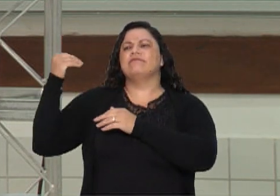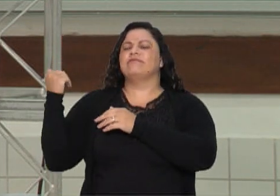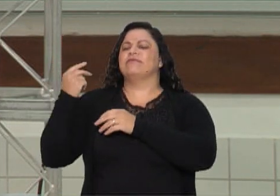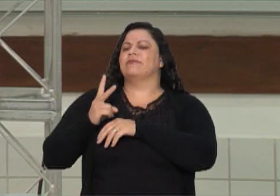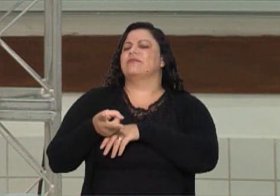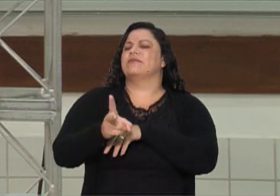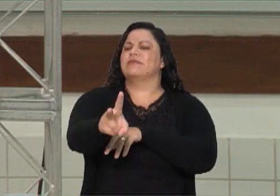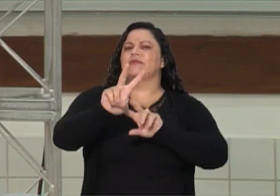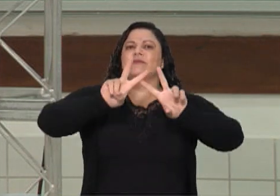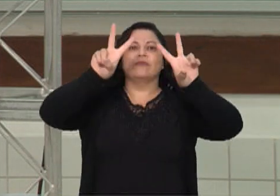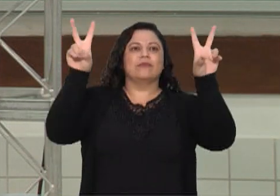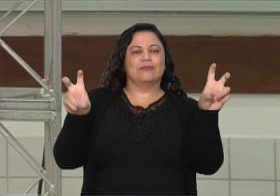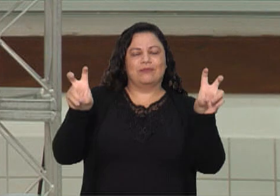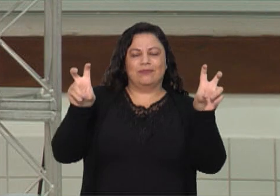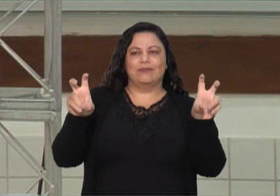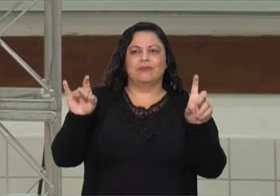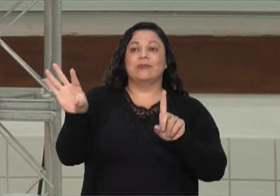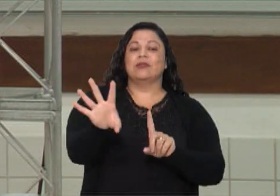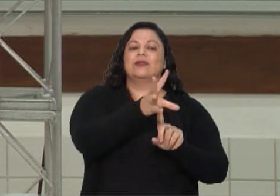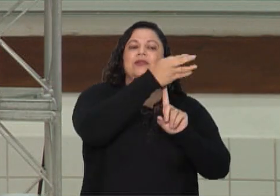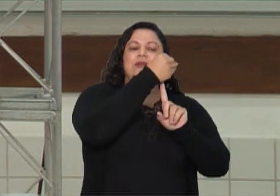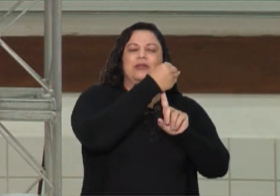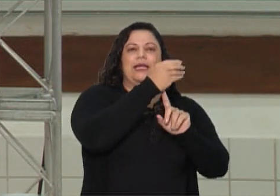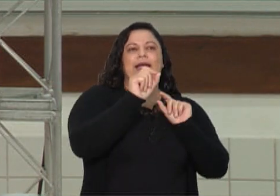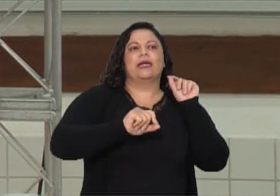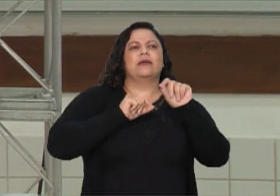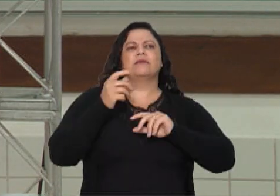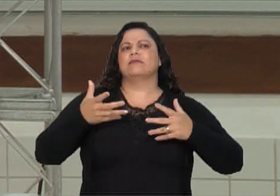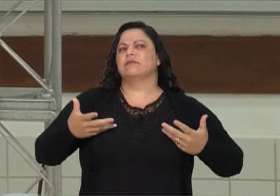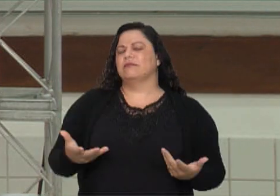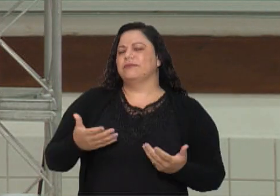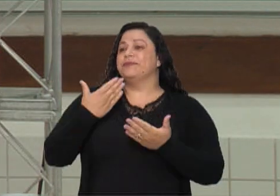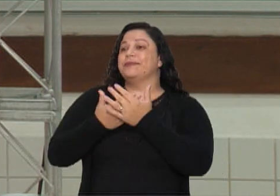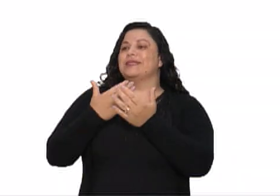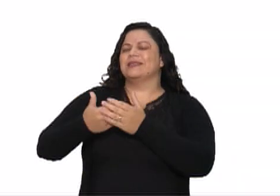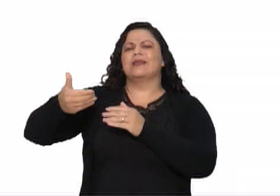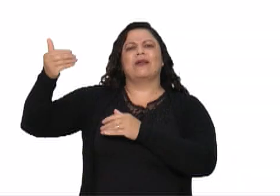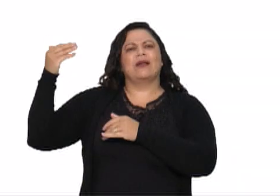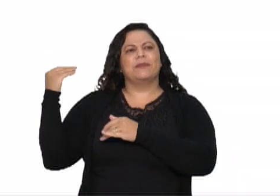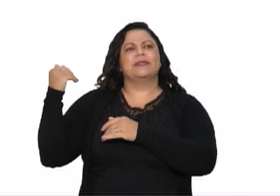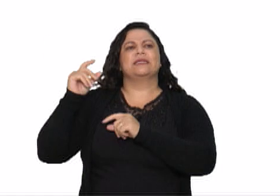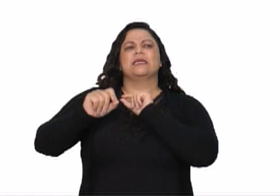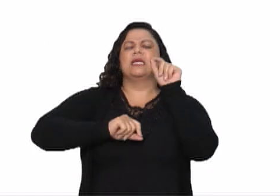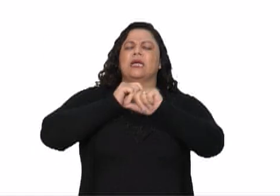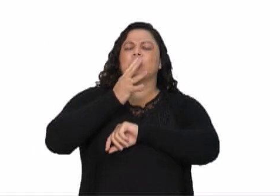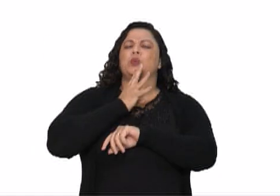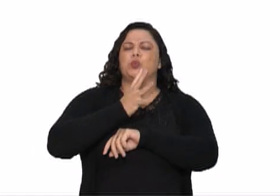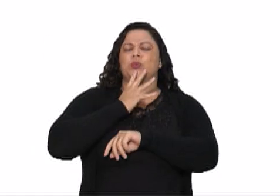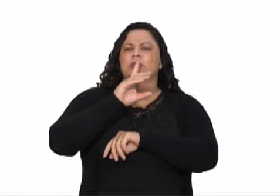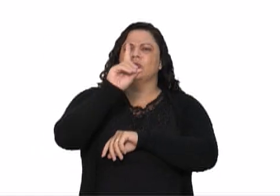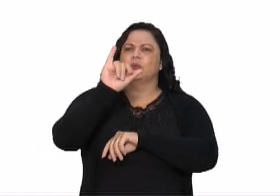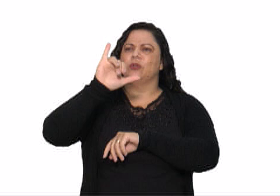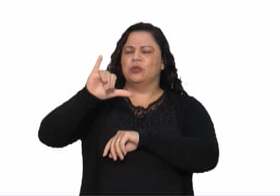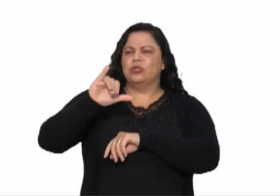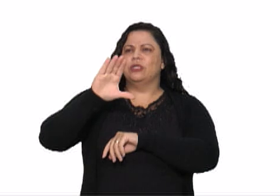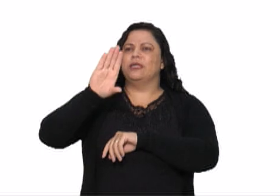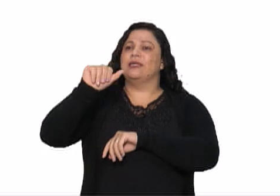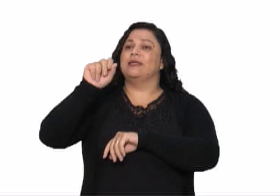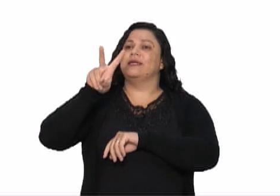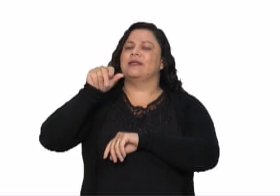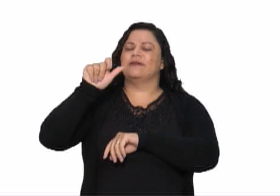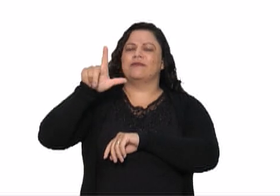novo assunto aqui de arte? Então, vamos lá. Olha só, na aula passada, conhecemos um pouco mais sobre os artistas